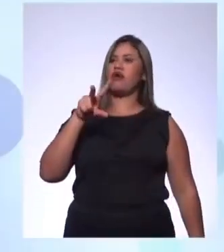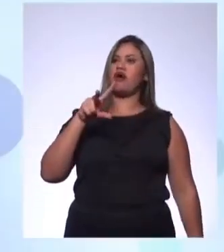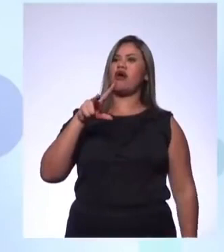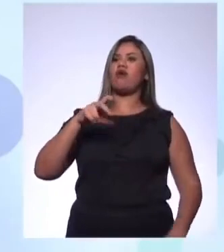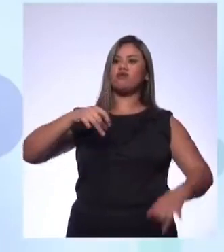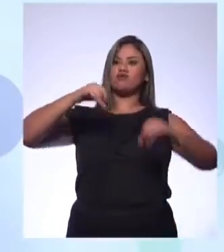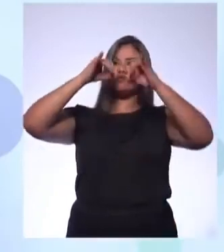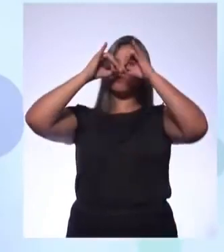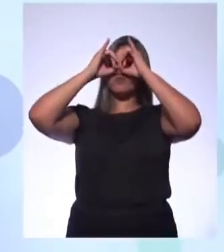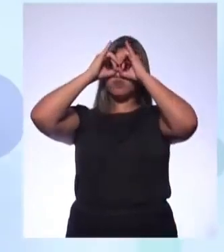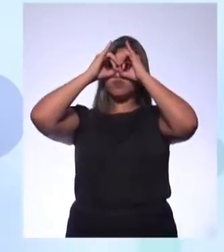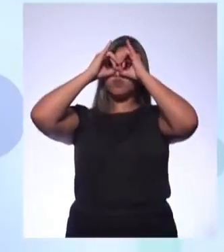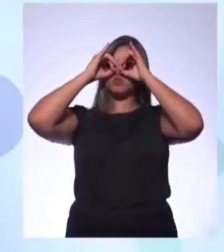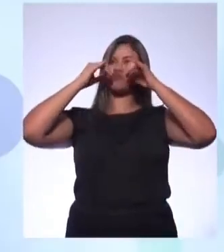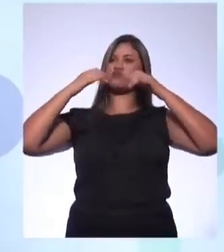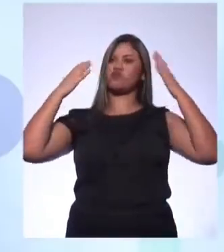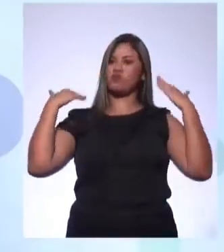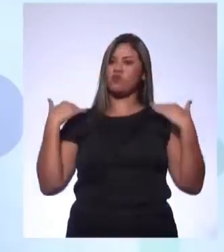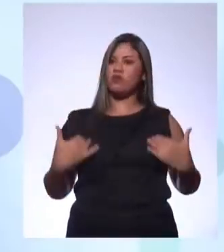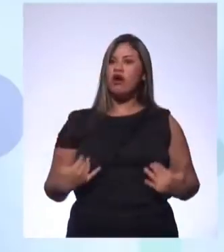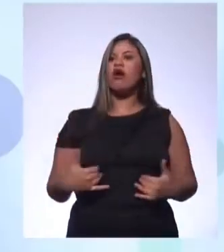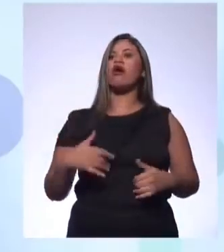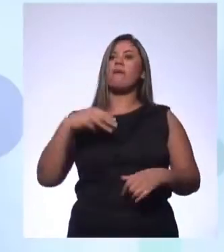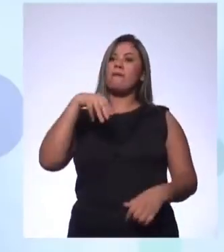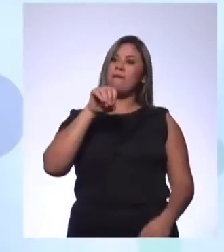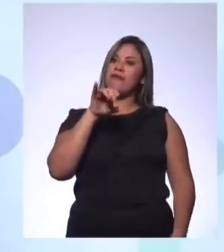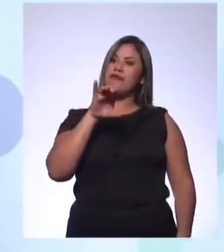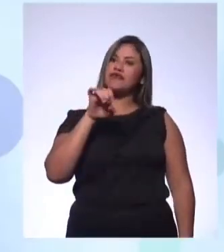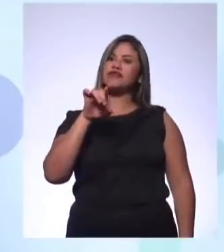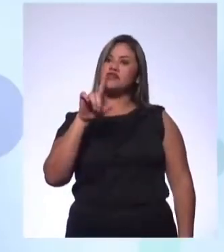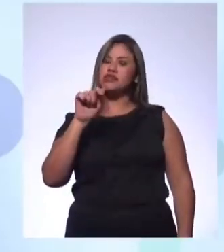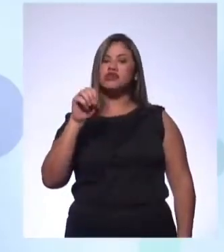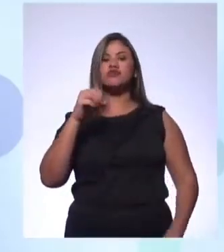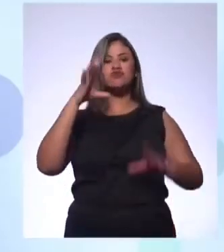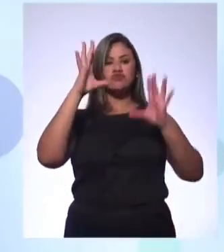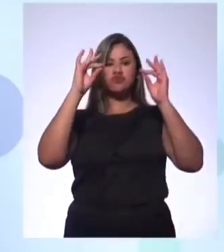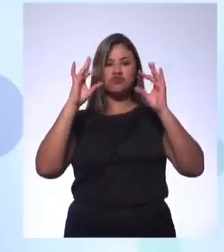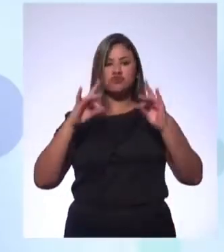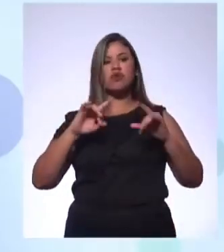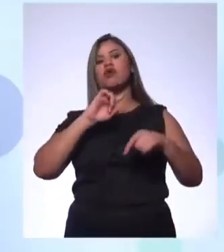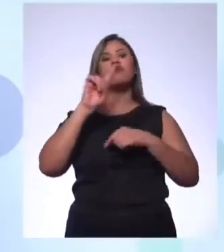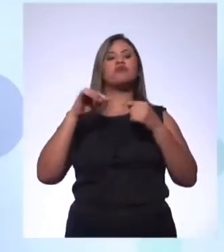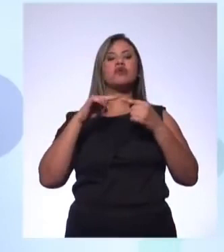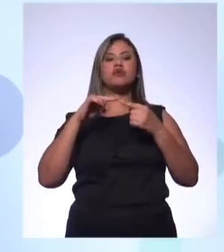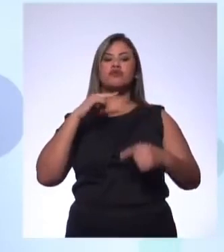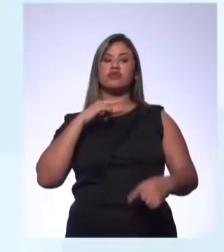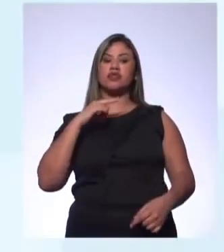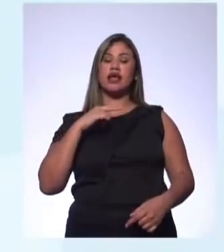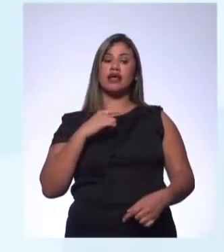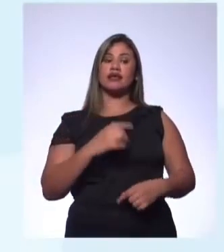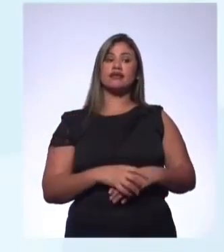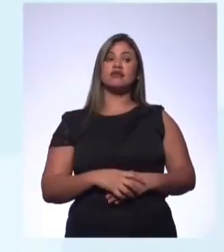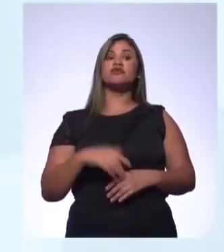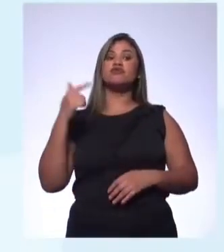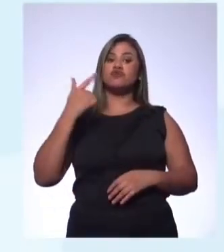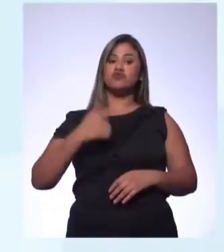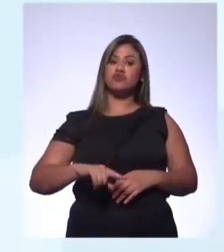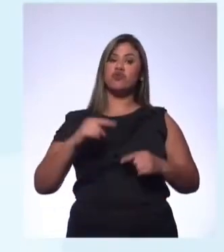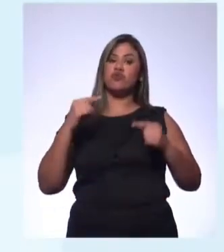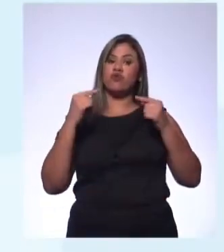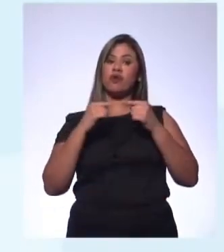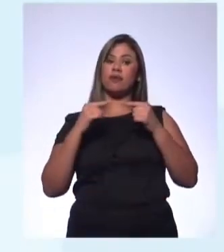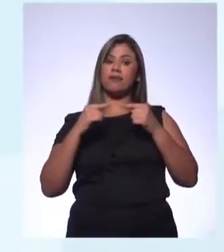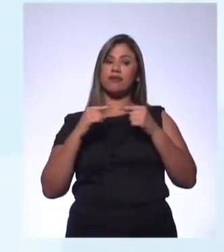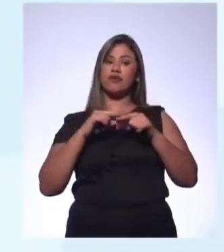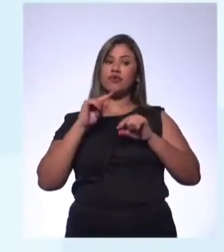uma máscara, uso uma capa, é morcego, né? Ou seja, é uma descrição mais objetiva do personagem. A próxima definição é uma definição